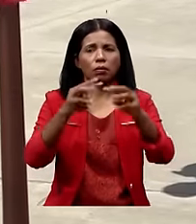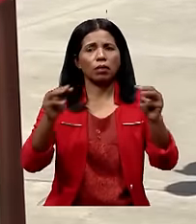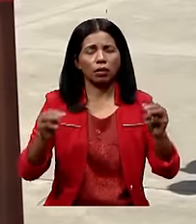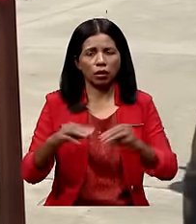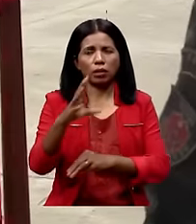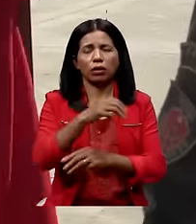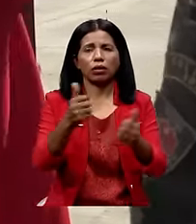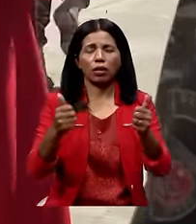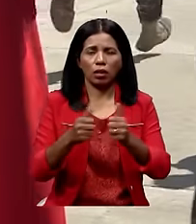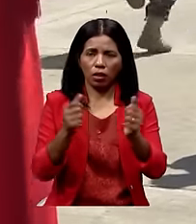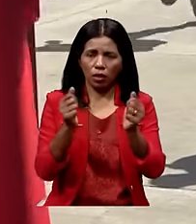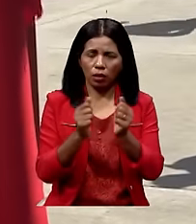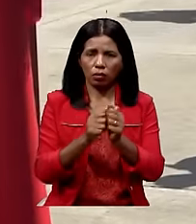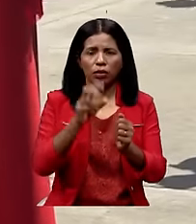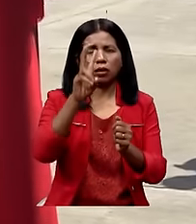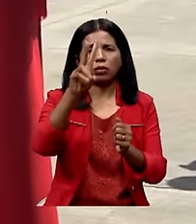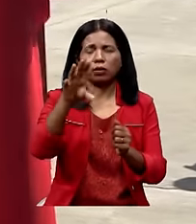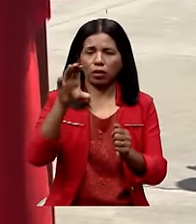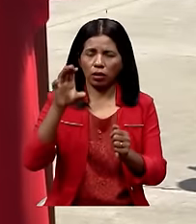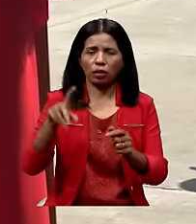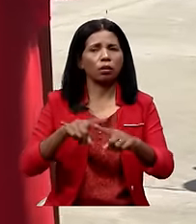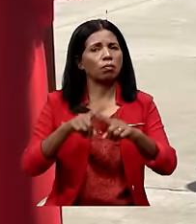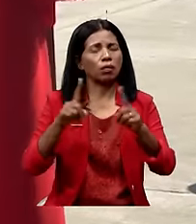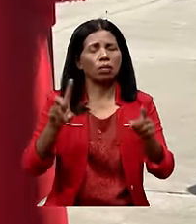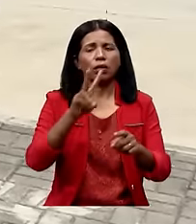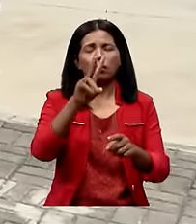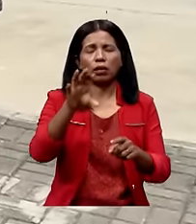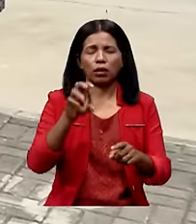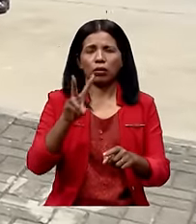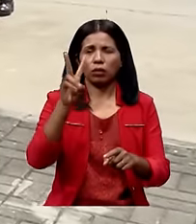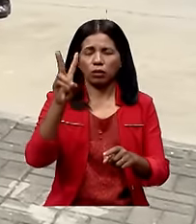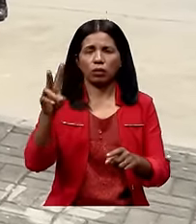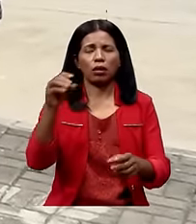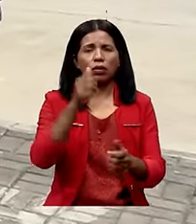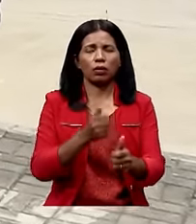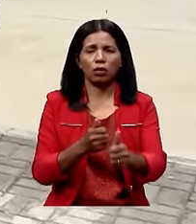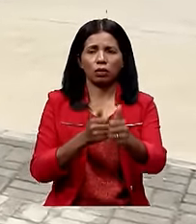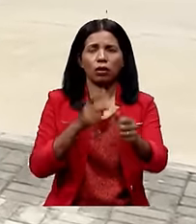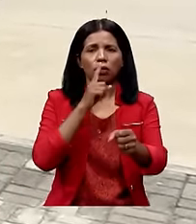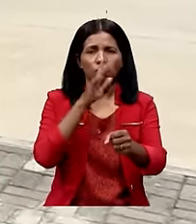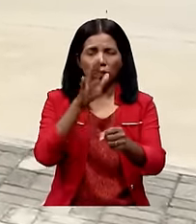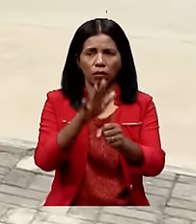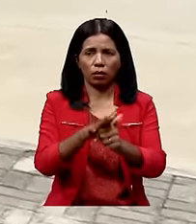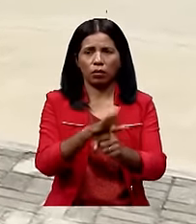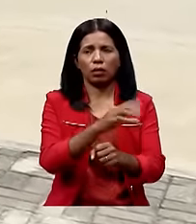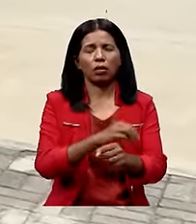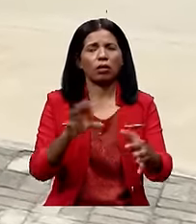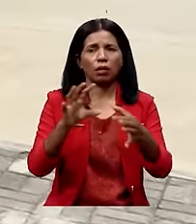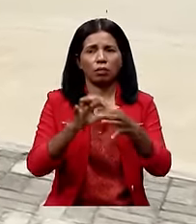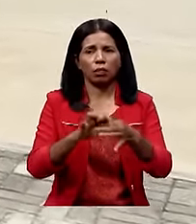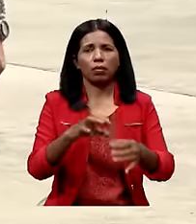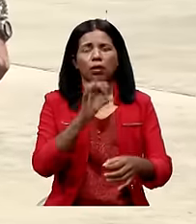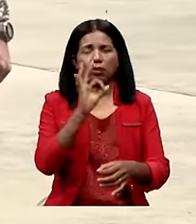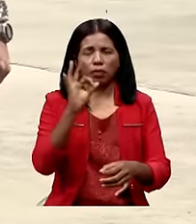arte rituais hamutuk atus rua resin, mai be atus rua rua ma cumpri hori halo juramento. No membro FFRTL